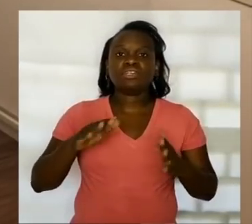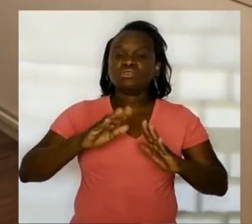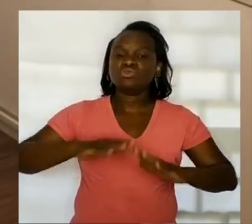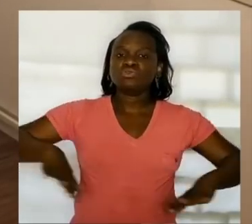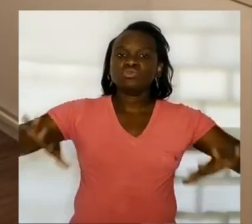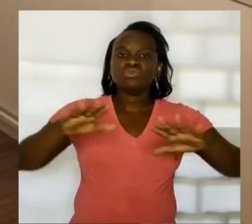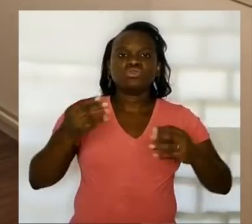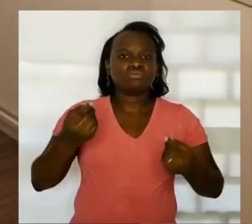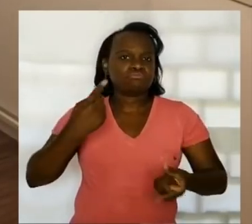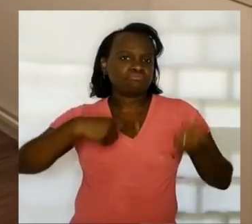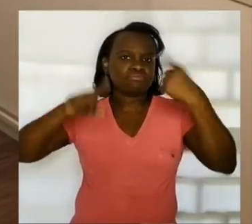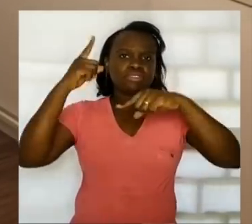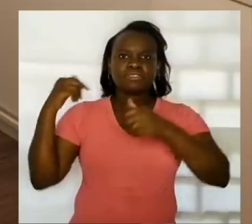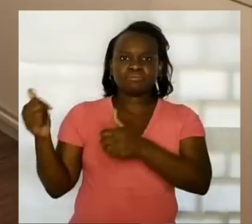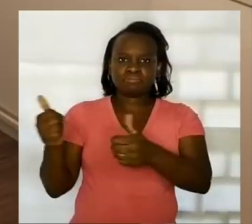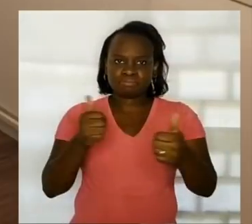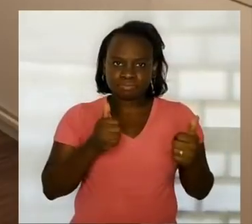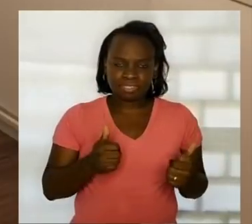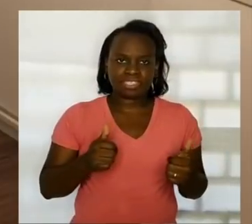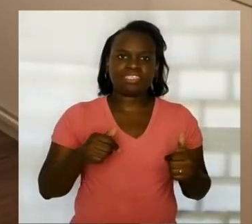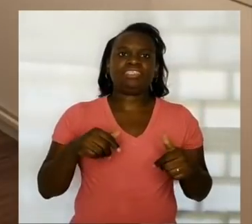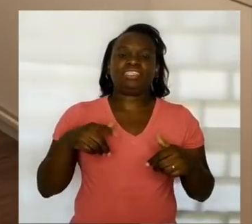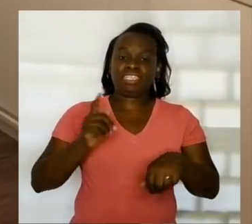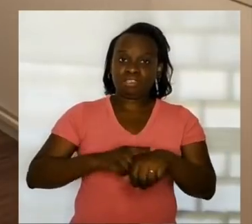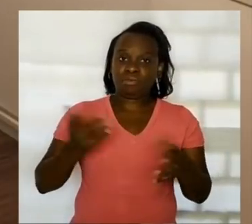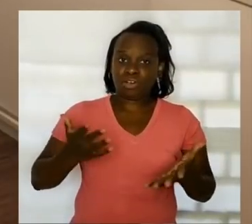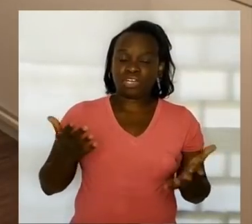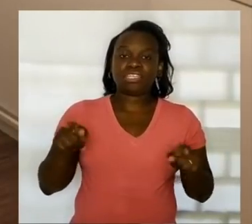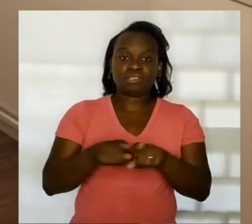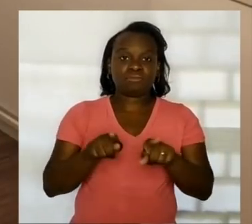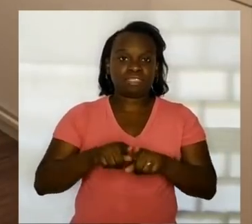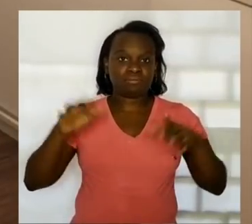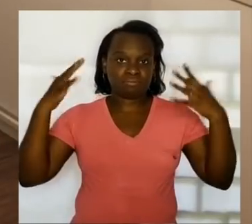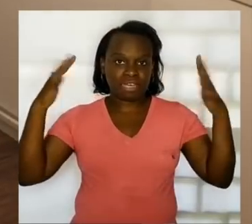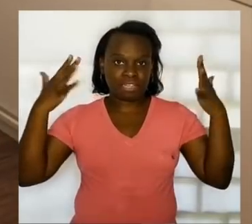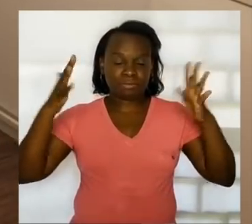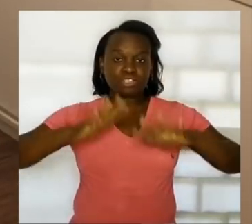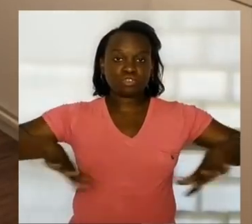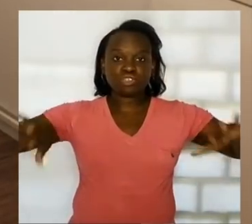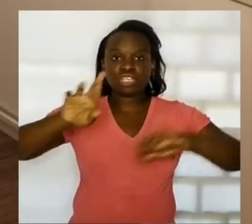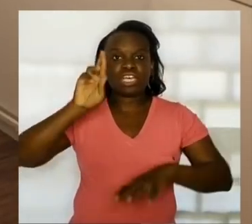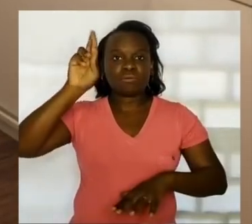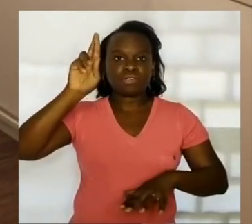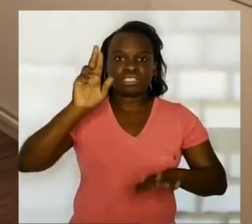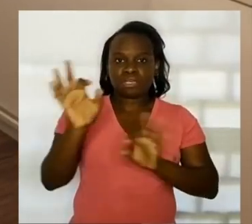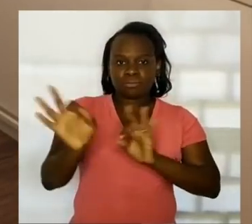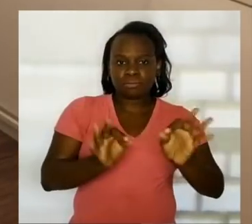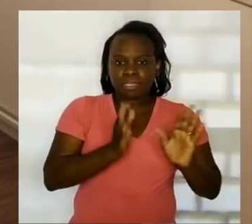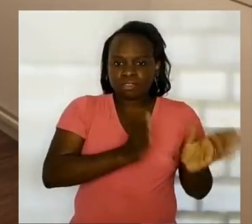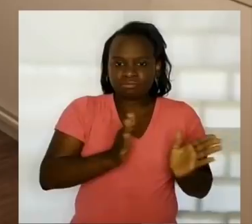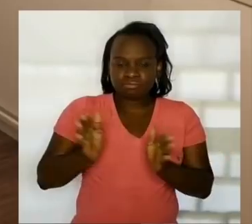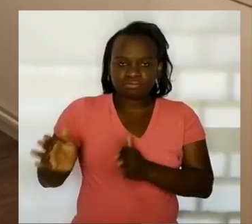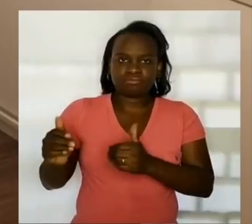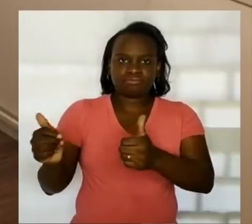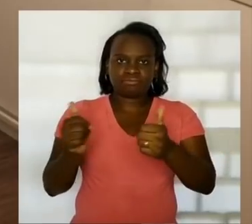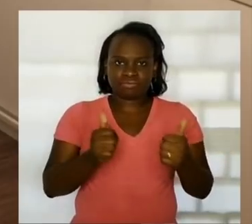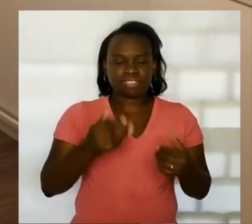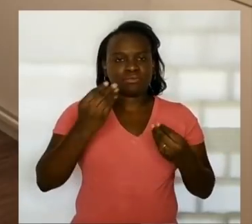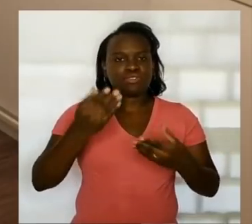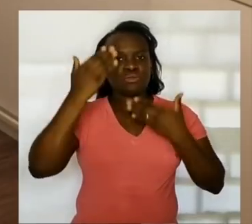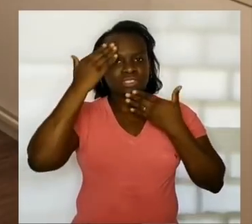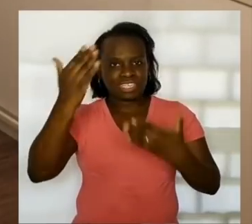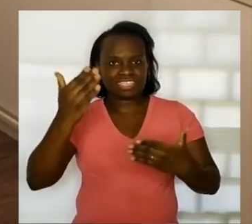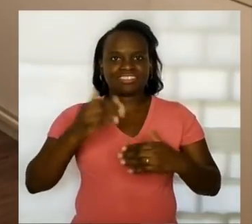desejando a vocês muito sucesso pelo evento e parabéns para todos os envolvidos, especialmente os